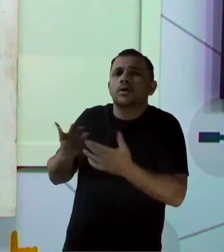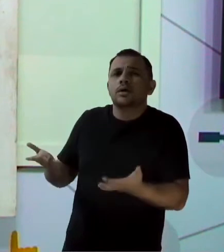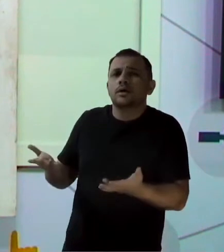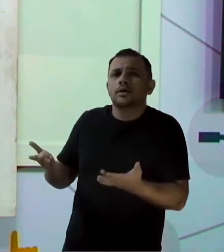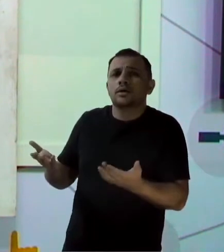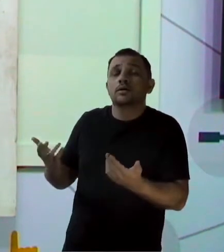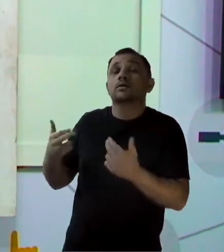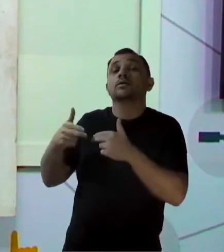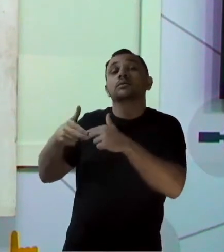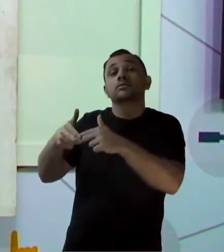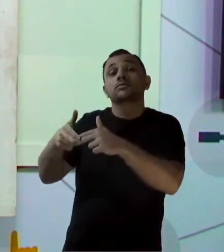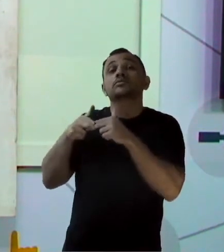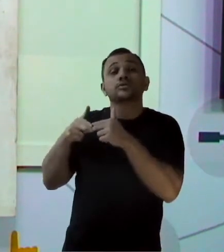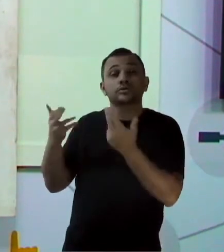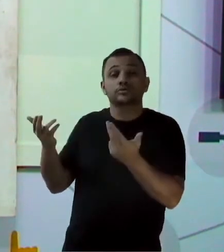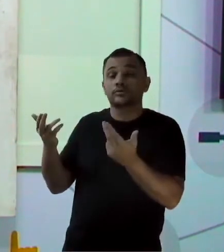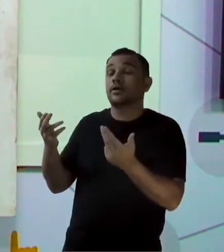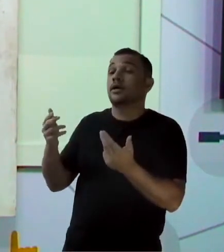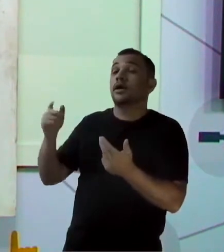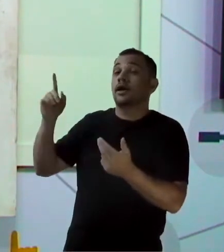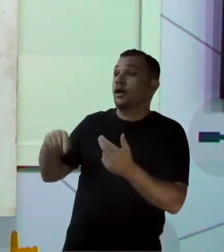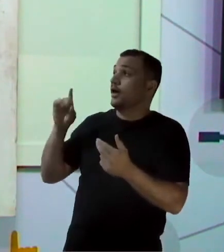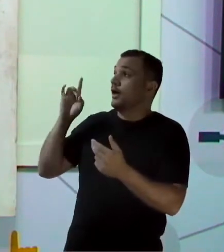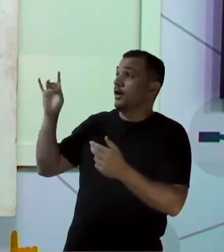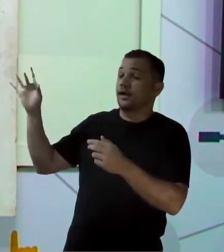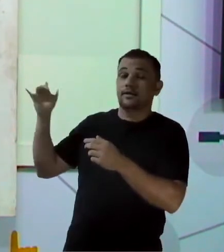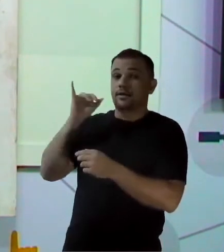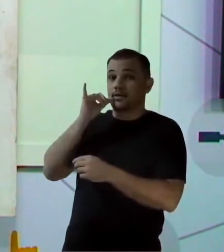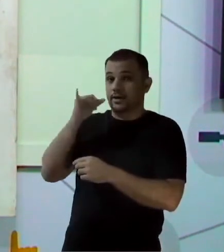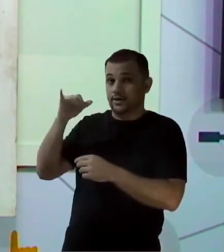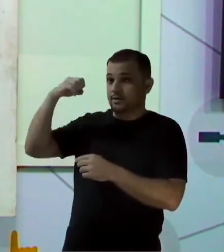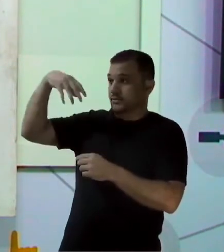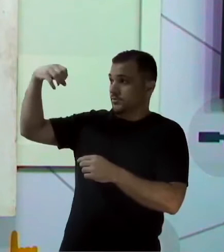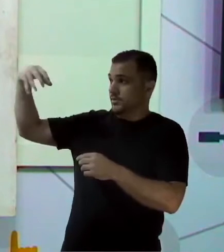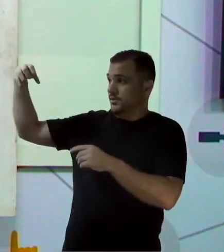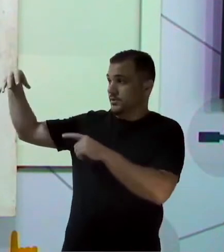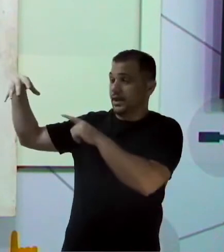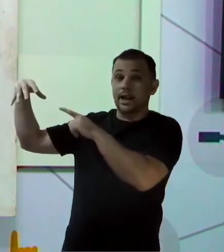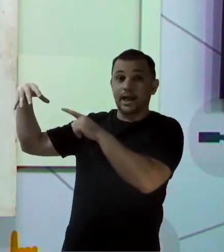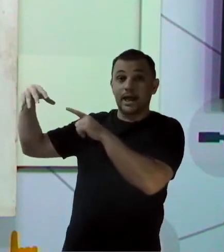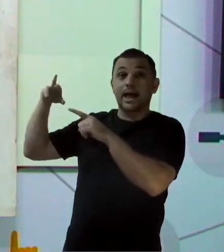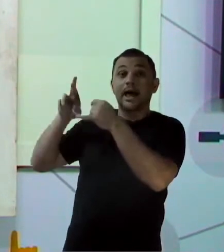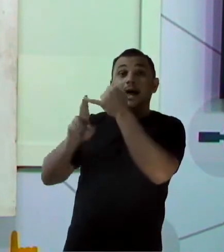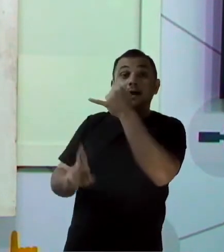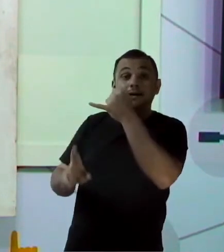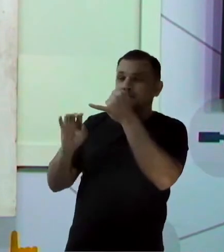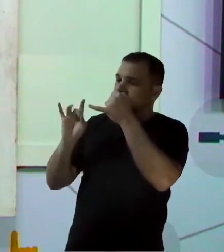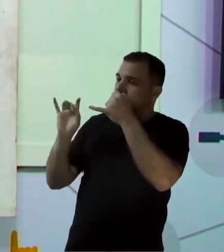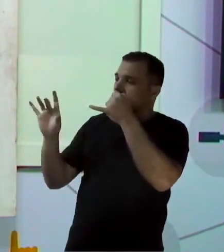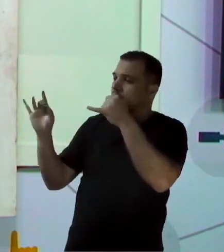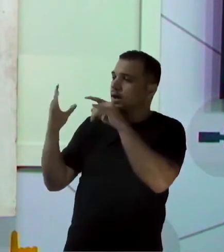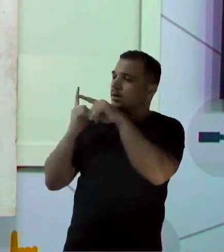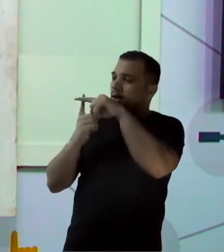diminuiu? Porque essas 3 lâmpadas, a resistência a gente somou, aumentou. Não tem para onde